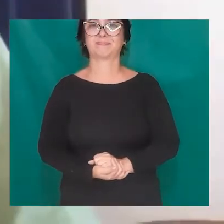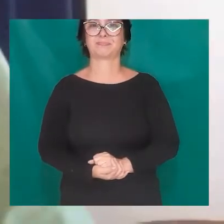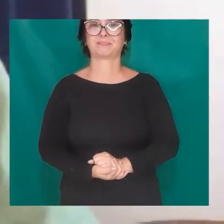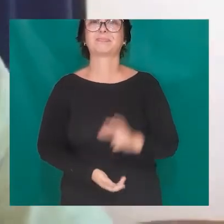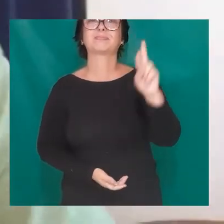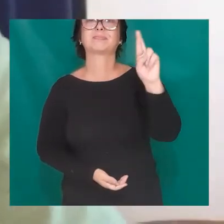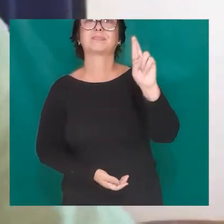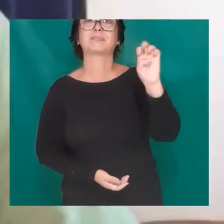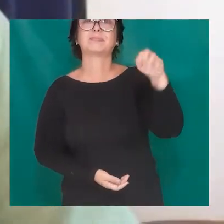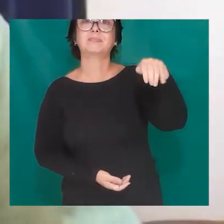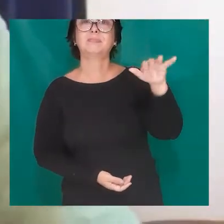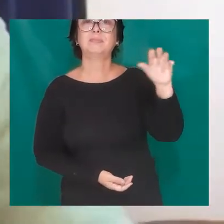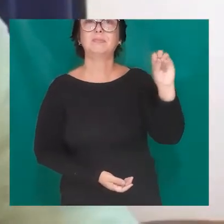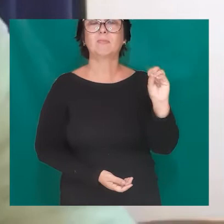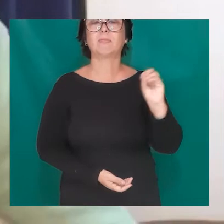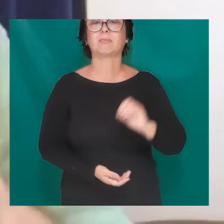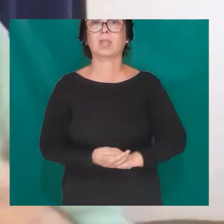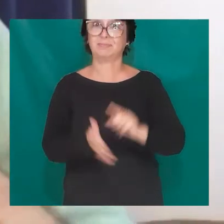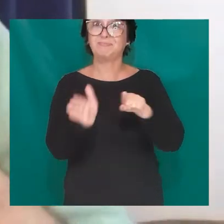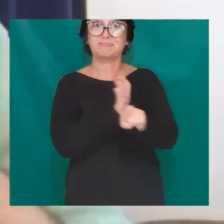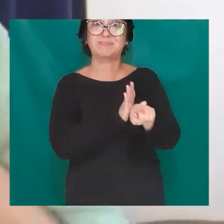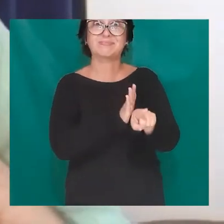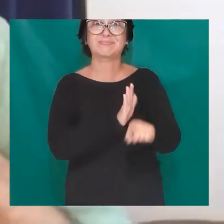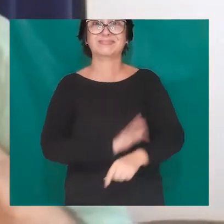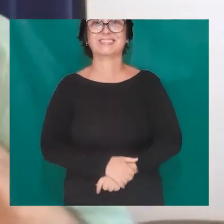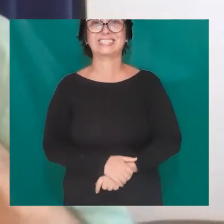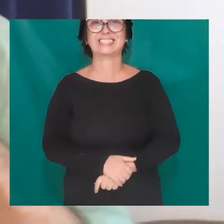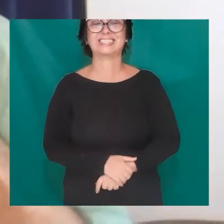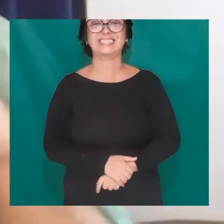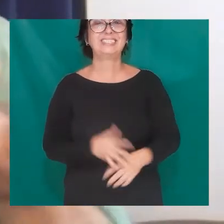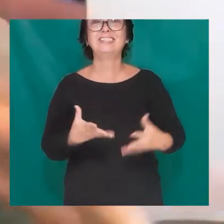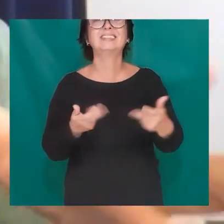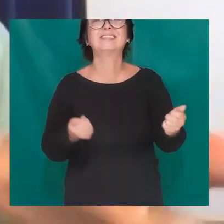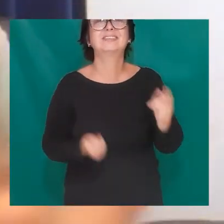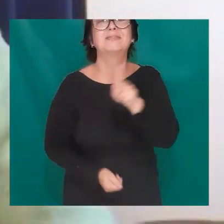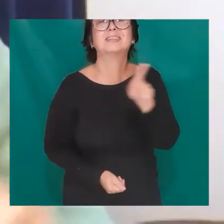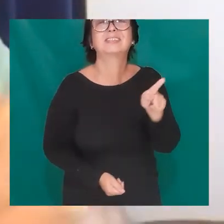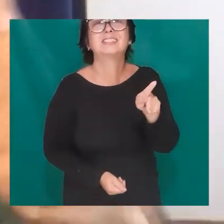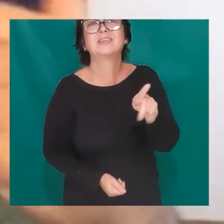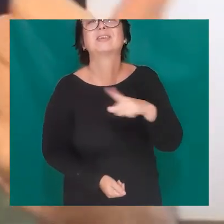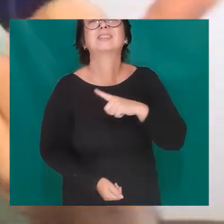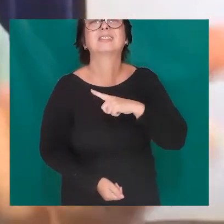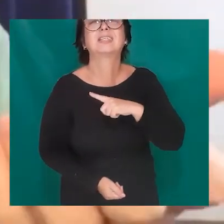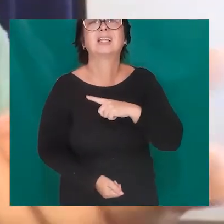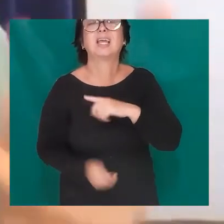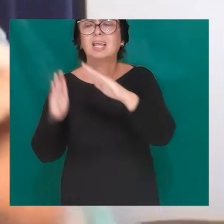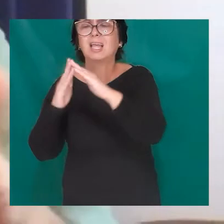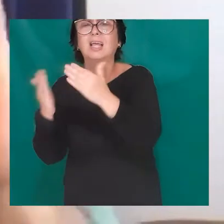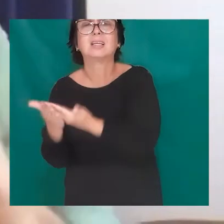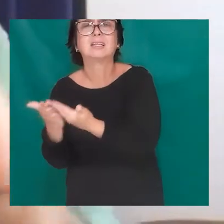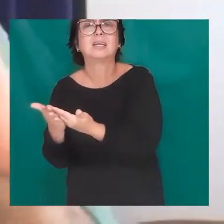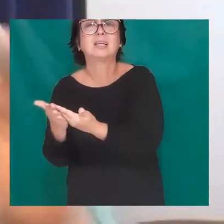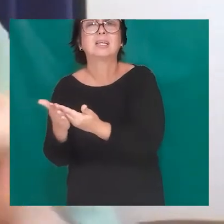Renato, eu queria só para complementar isso tudo aí, fazer mais uma perguntinha. Quantos professores, em média, você tem em cada escola? E